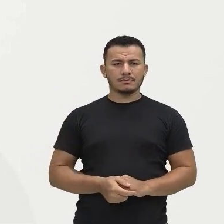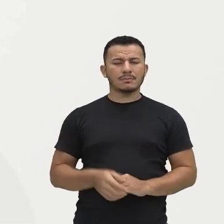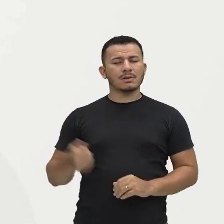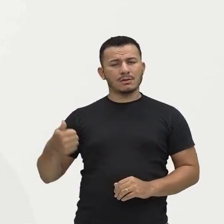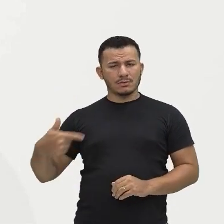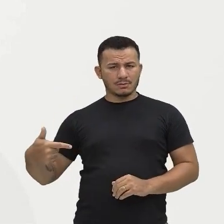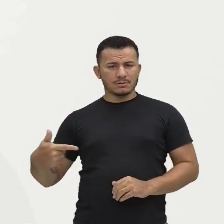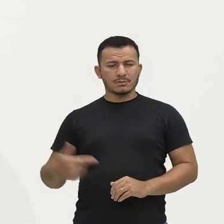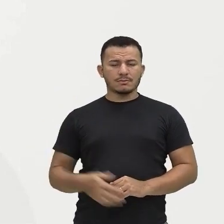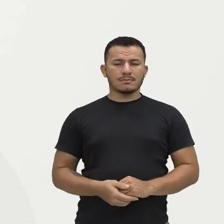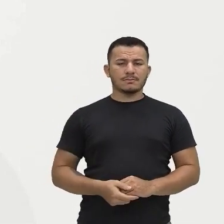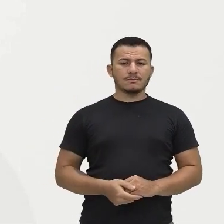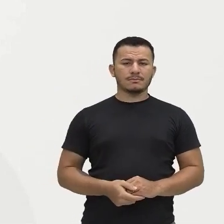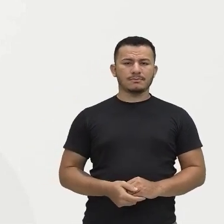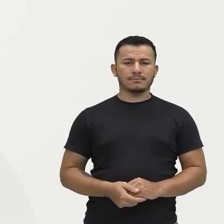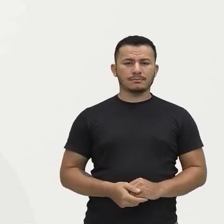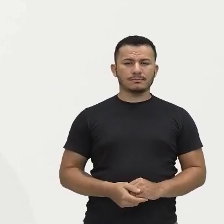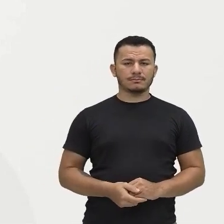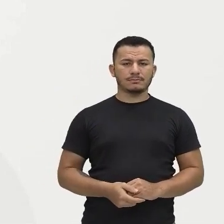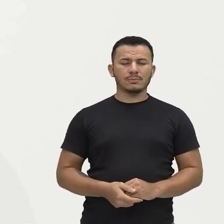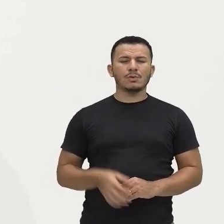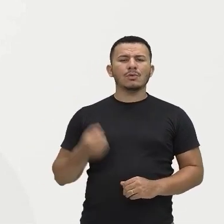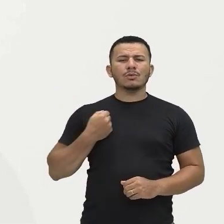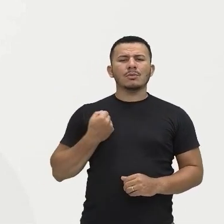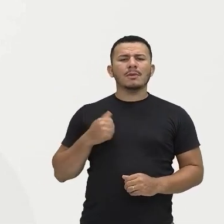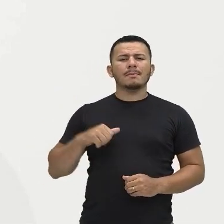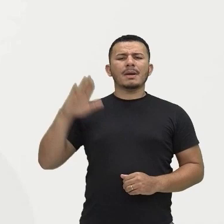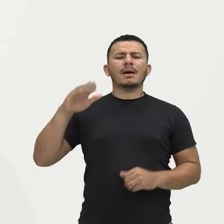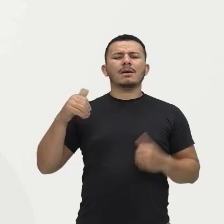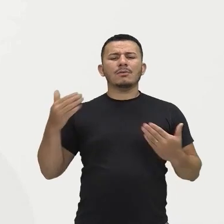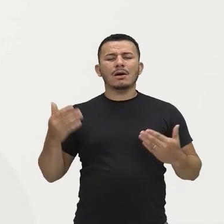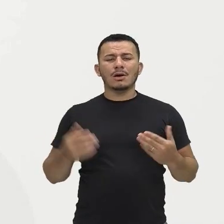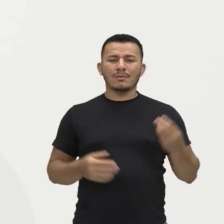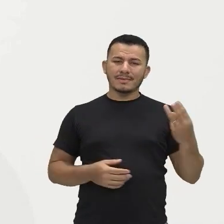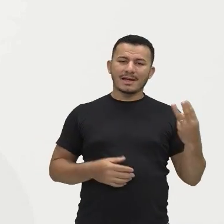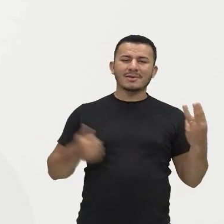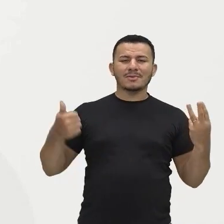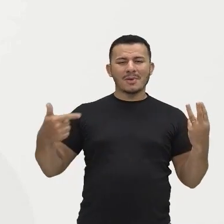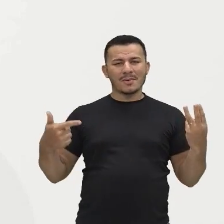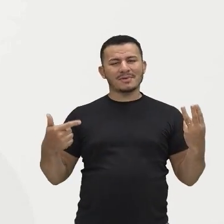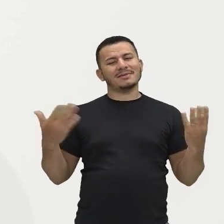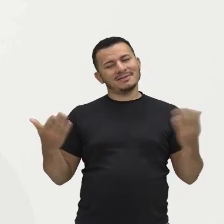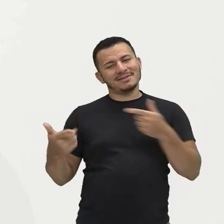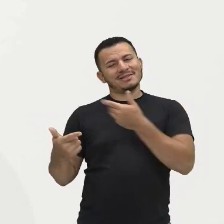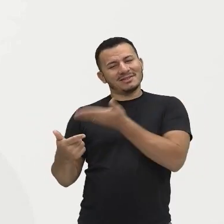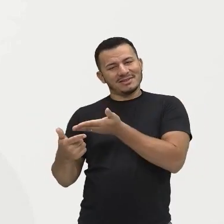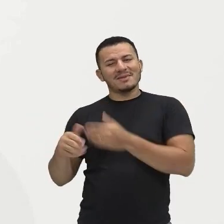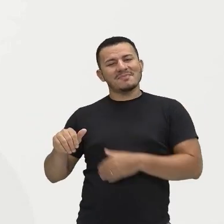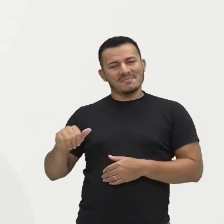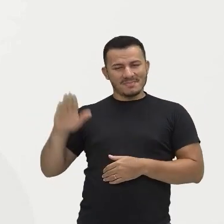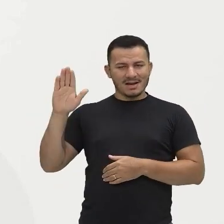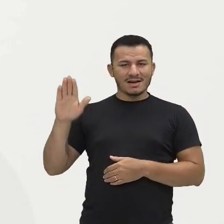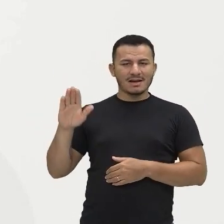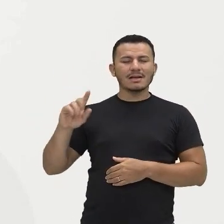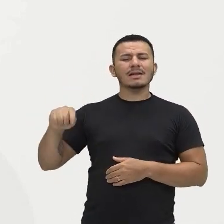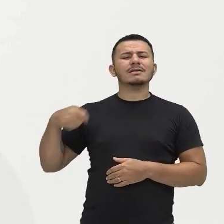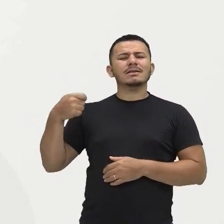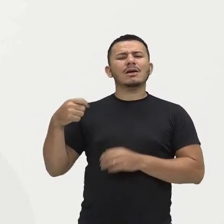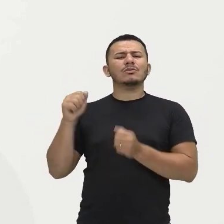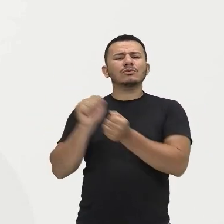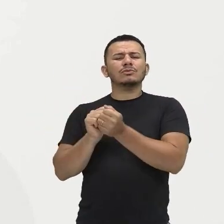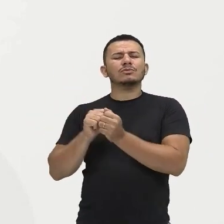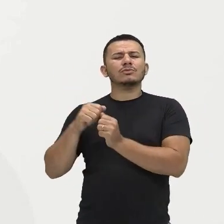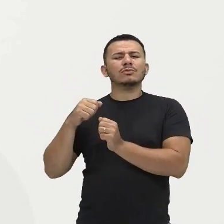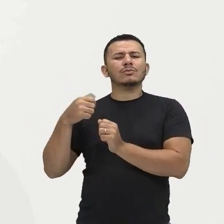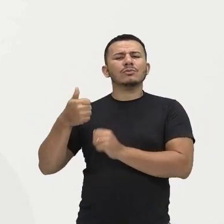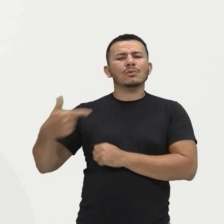é 12. Quem é maior, pessoal? 12 é maior que 3. Mas qual é o sinal do 12? O